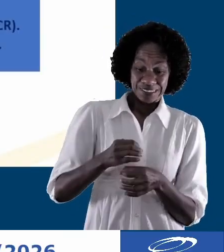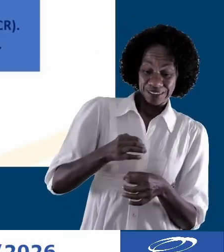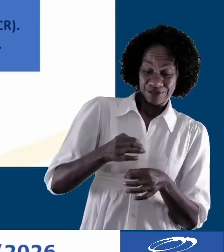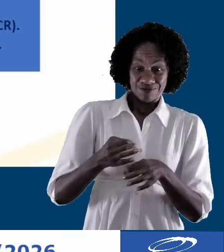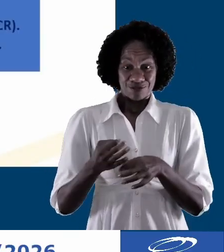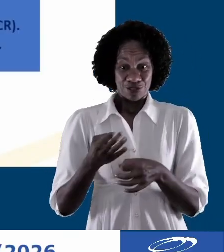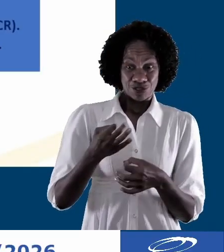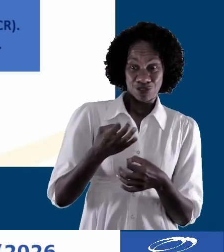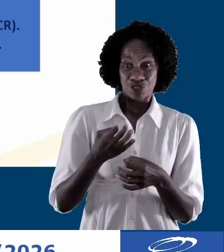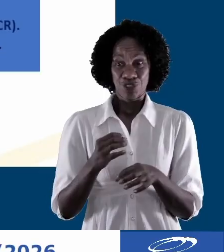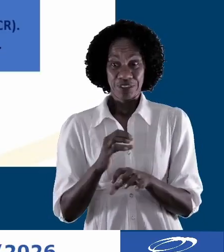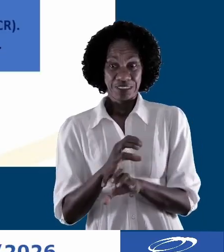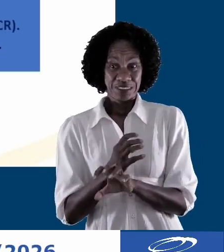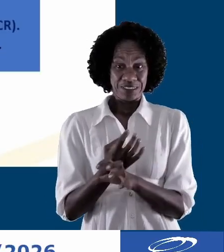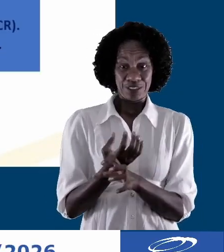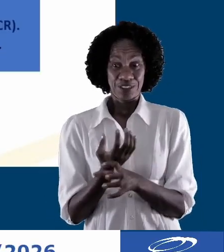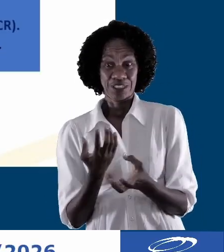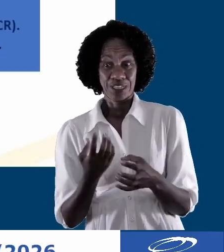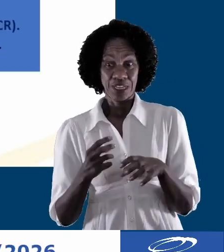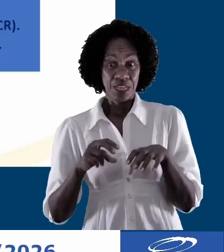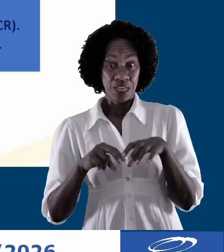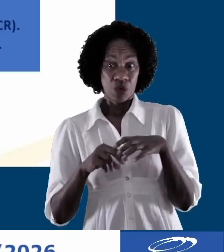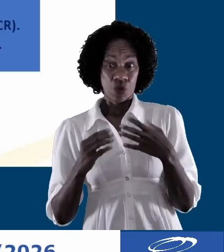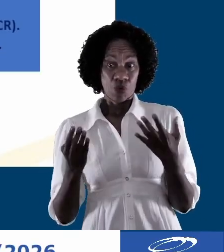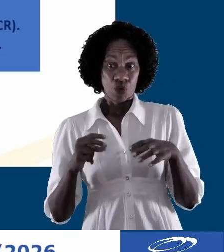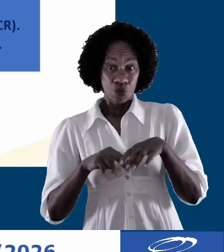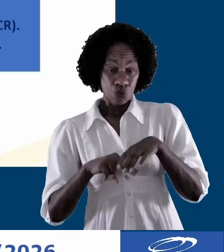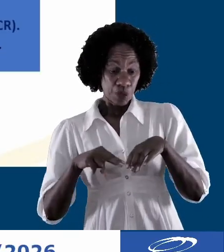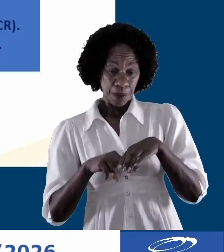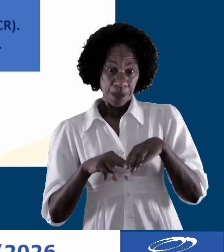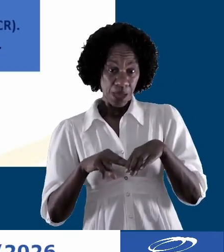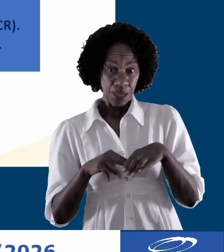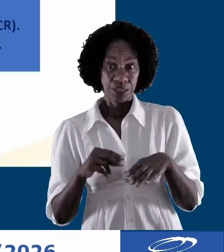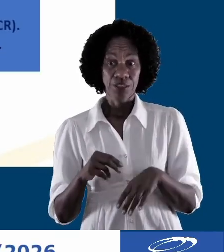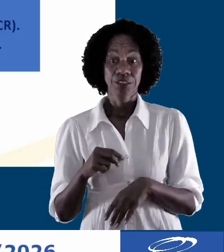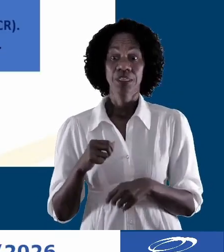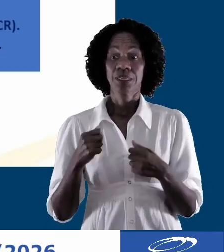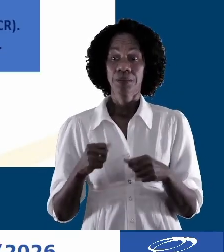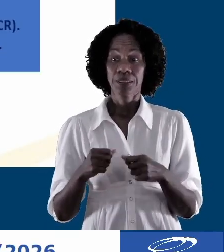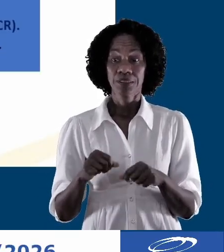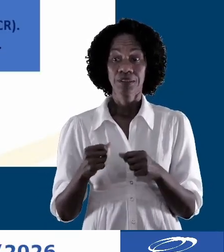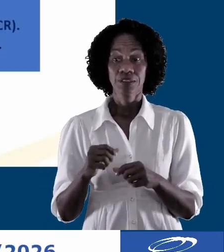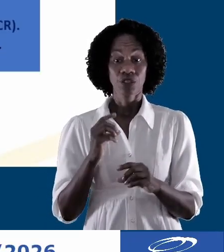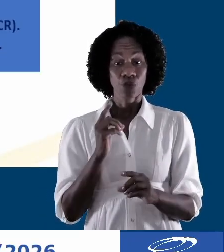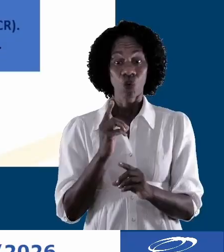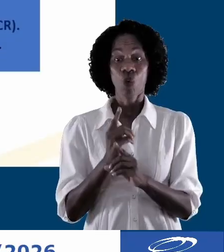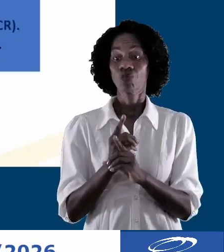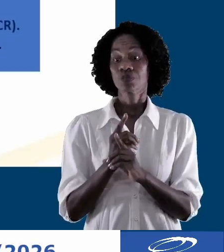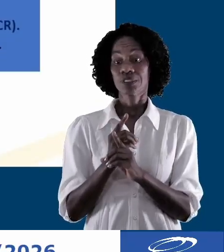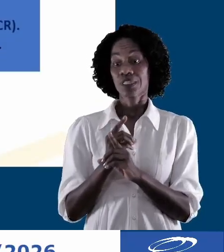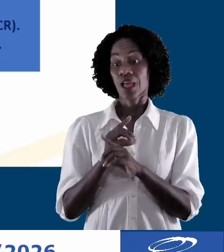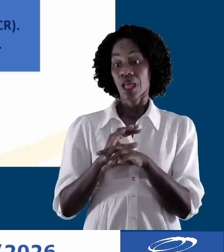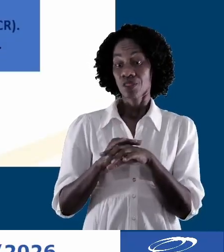dia mais comumente a ressonância, que é o padrão ouro, e você precisa de uma confirmação diagnóstica. Isso pode ser molecular, pode ser